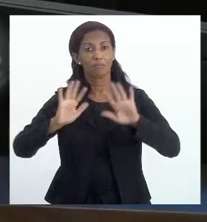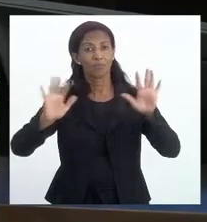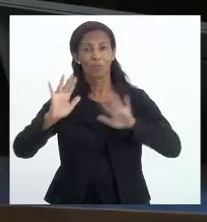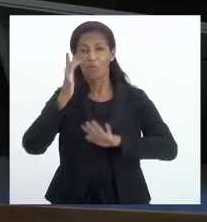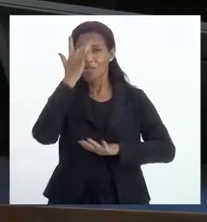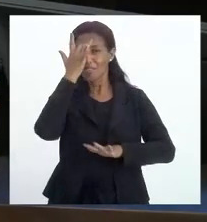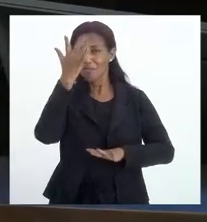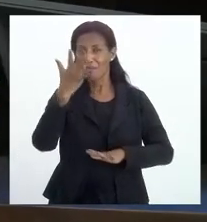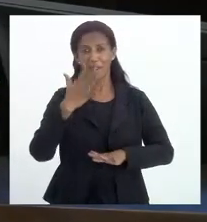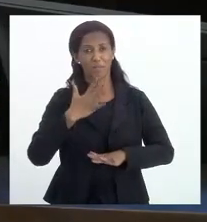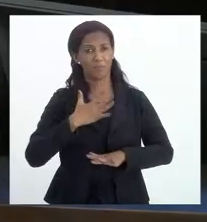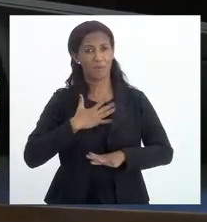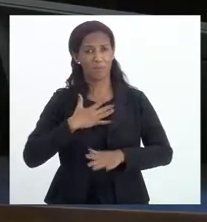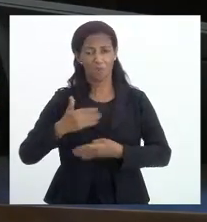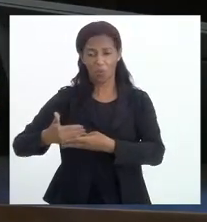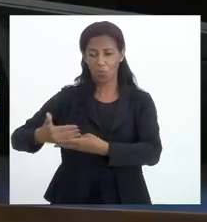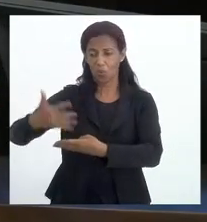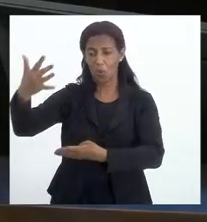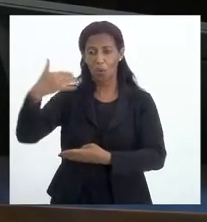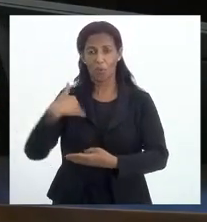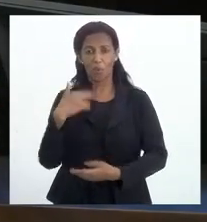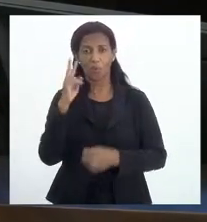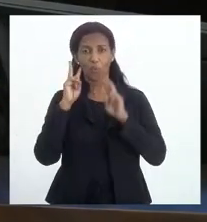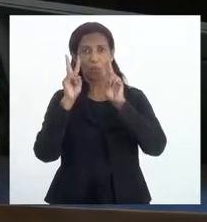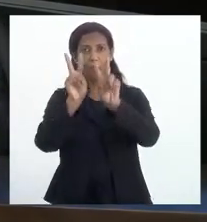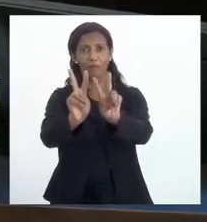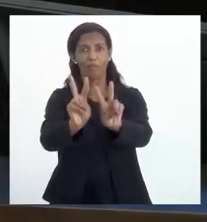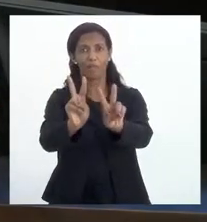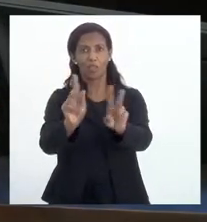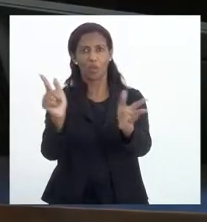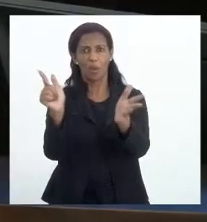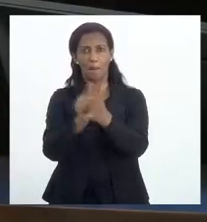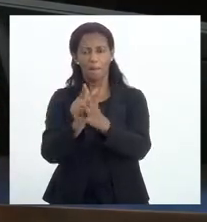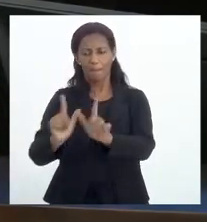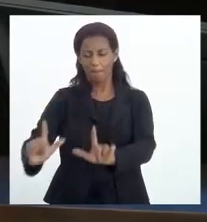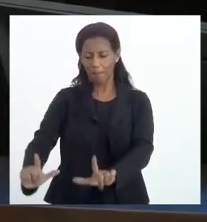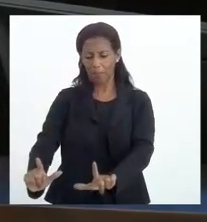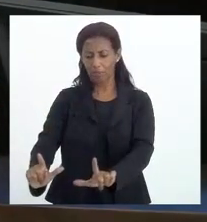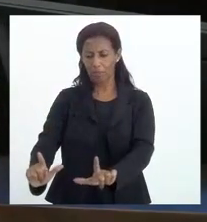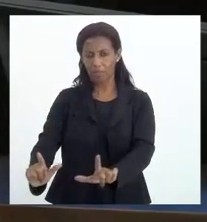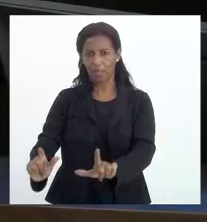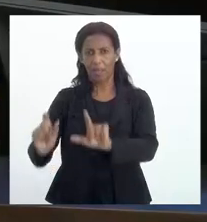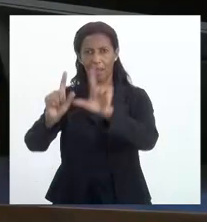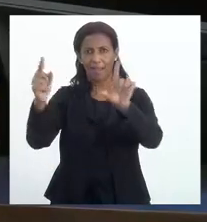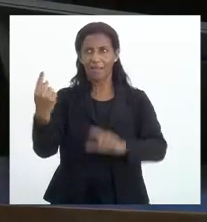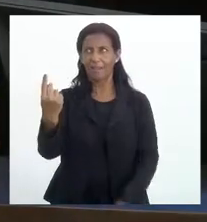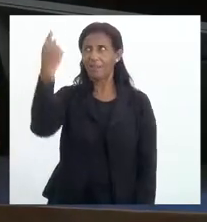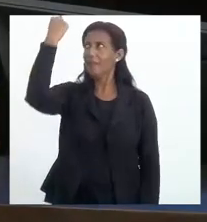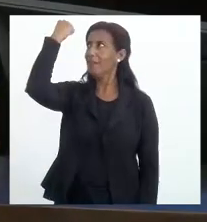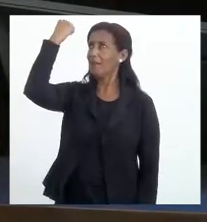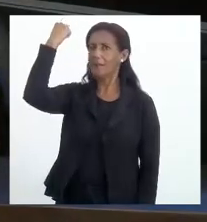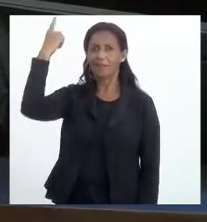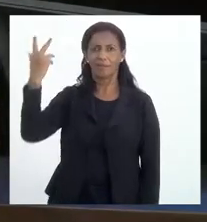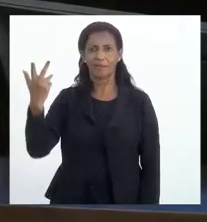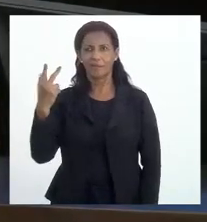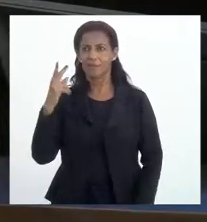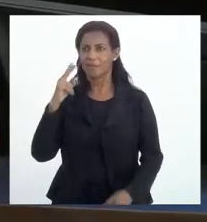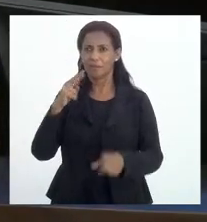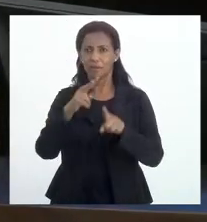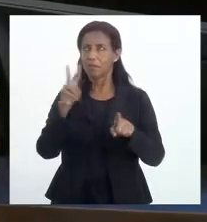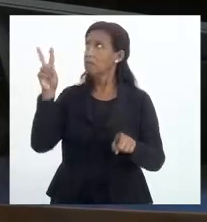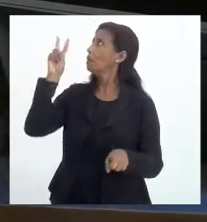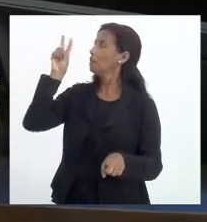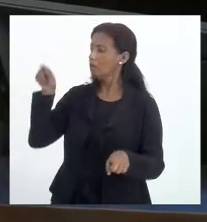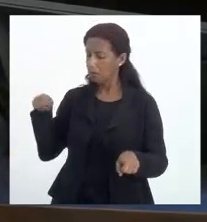mim apresentar, porque eu estou olhando para frente, o papel está aqui e a tela está atrás. Então, eu vou ficar meio rodando